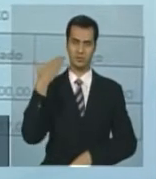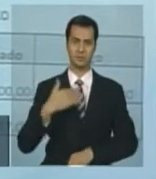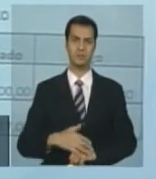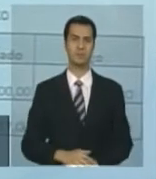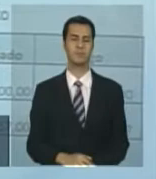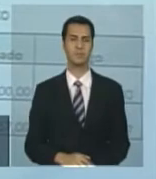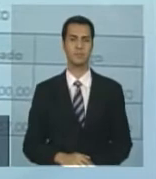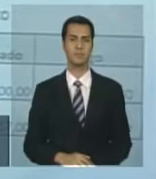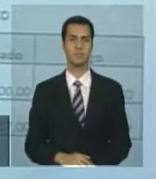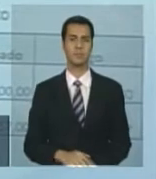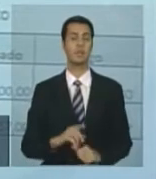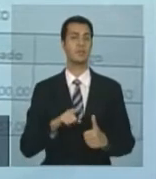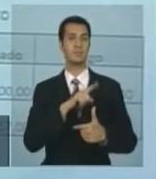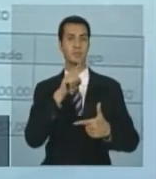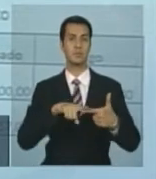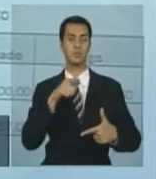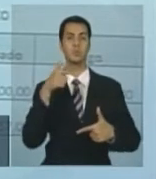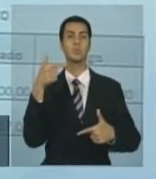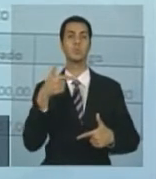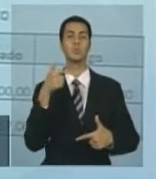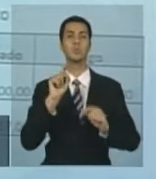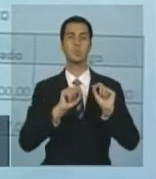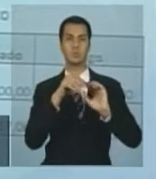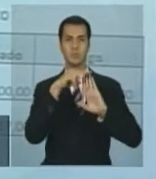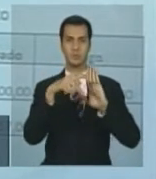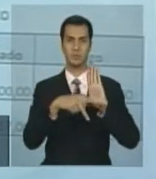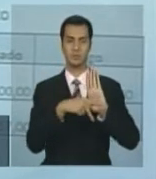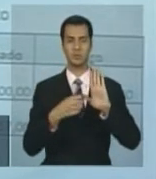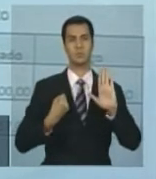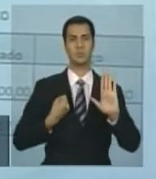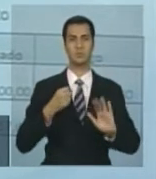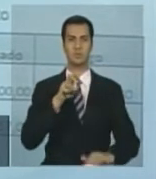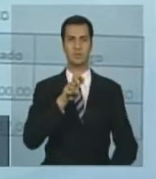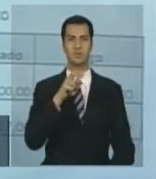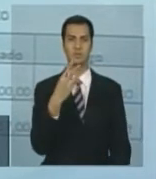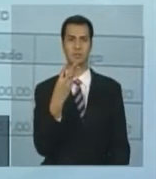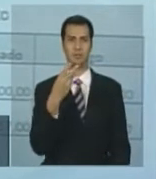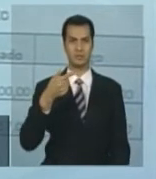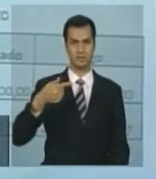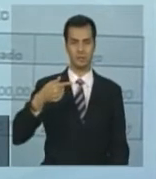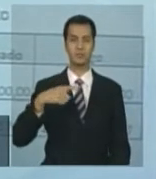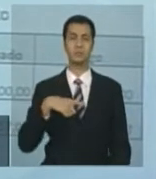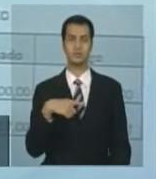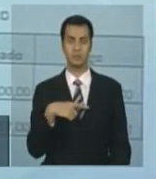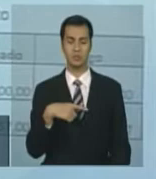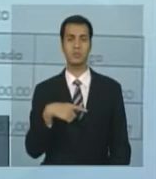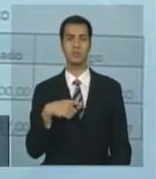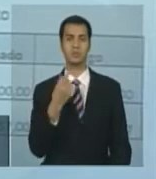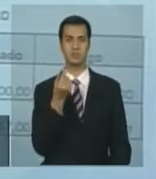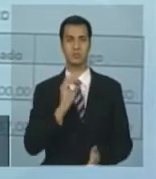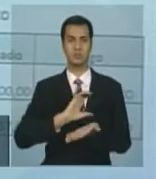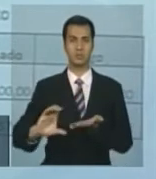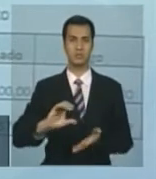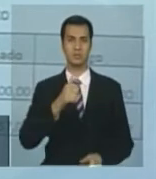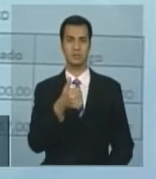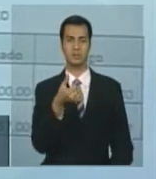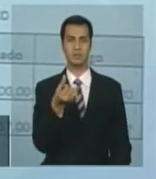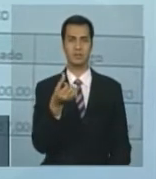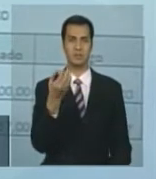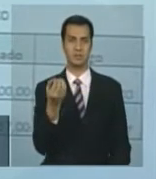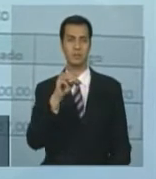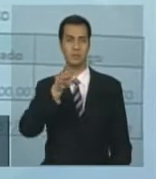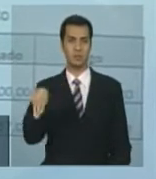medida provisória, a 1537, nós tivemos, respectivamente, 160 milhões para